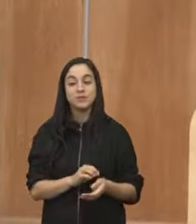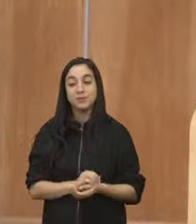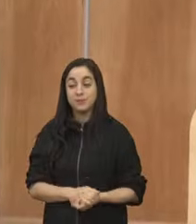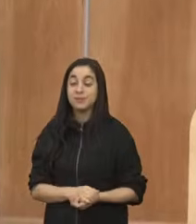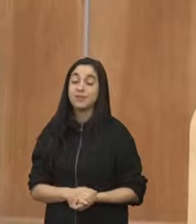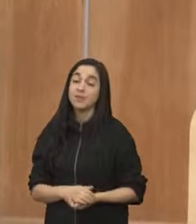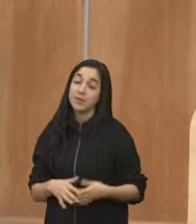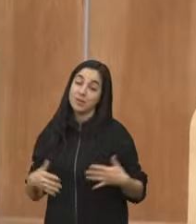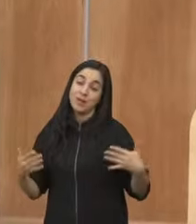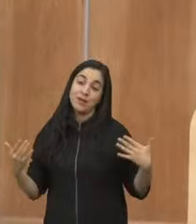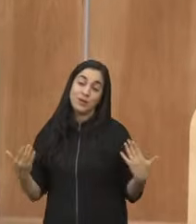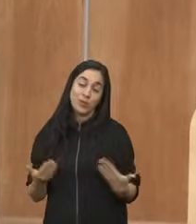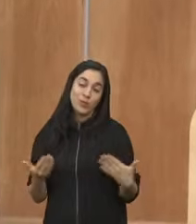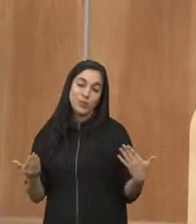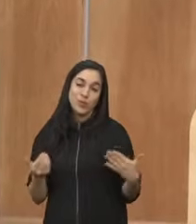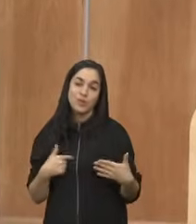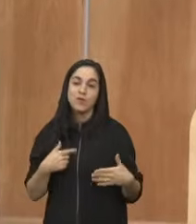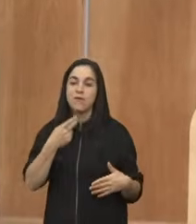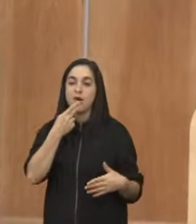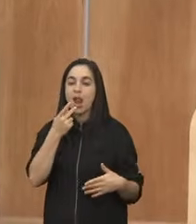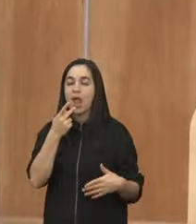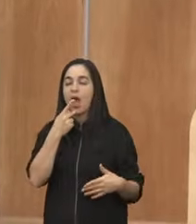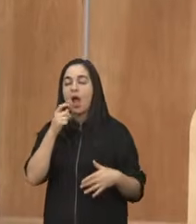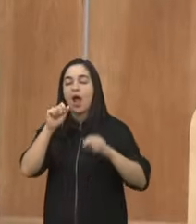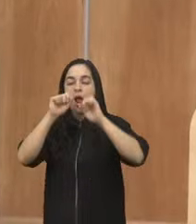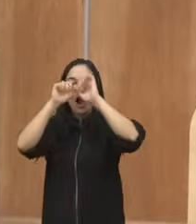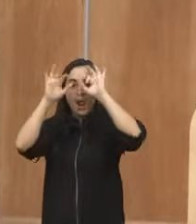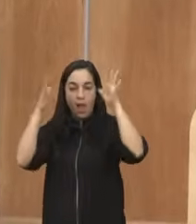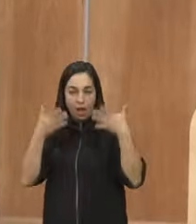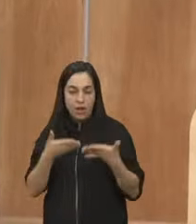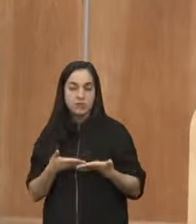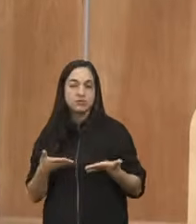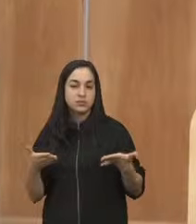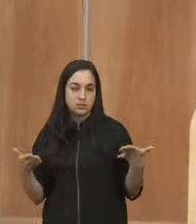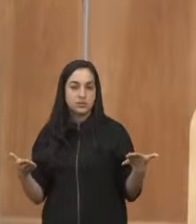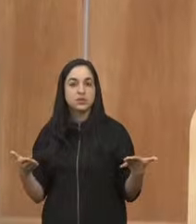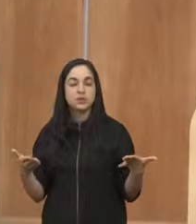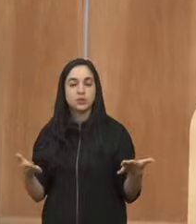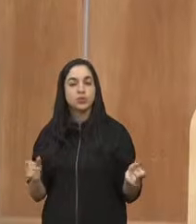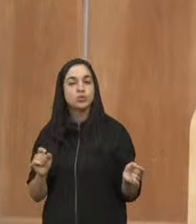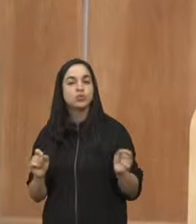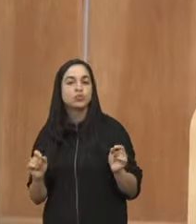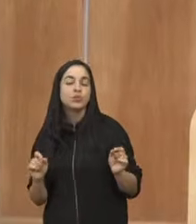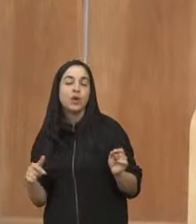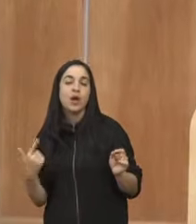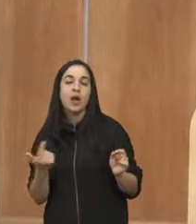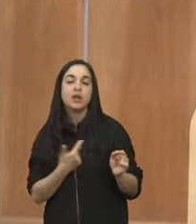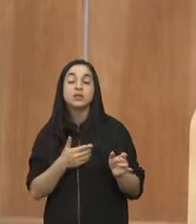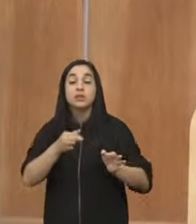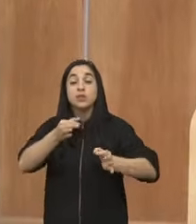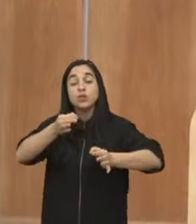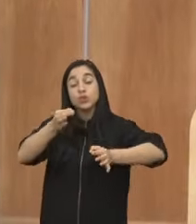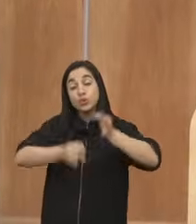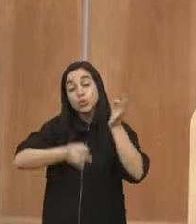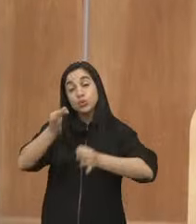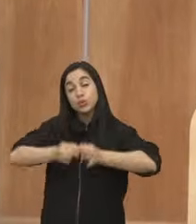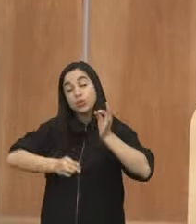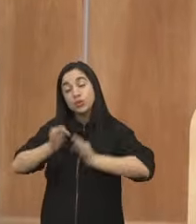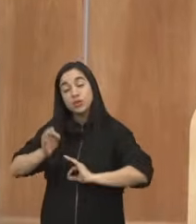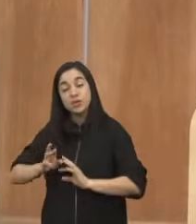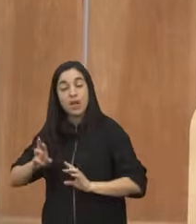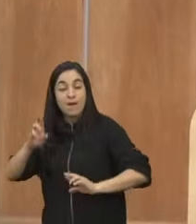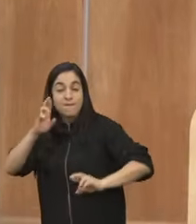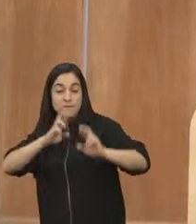Então hoje, falando aqui com muita clareza para vocês, nós estamos fazendo justiça fiscal,